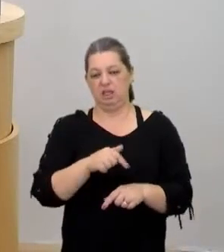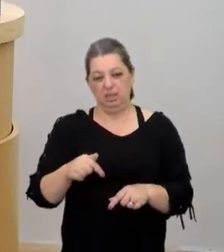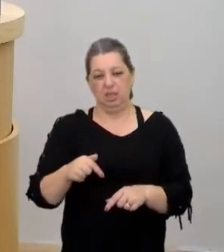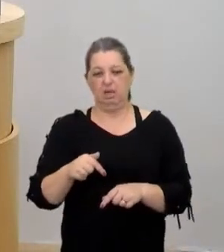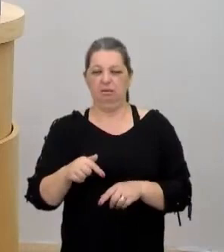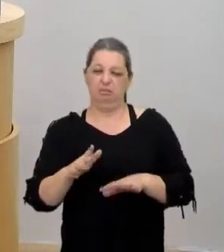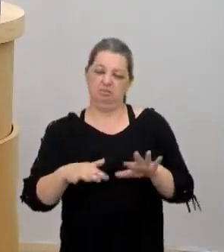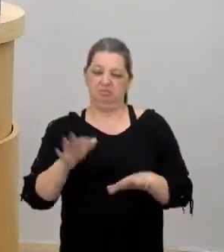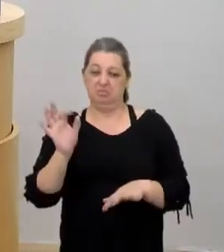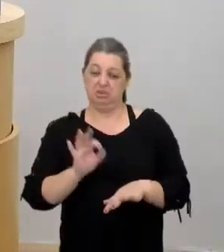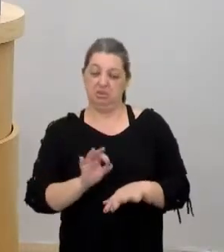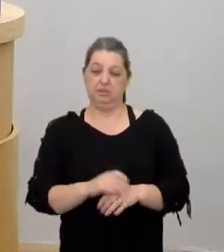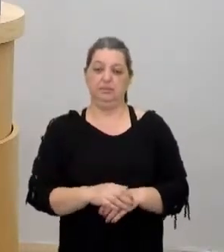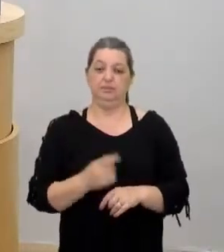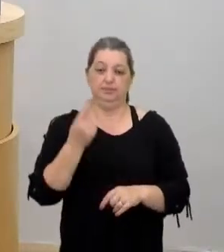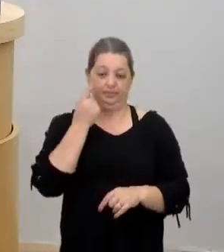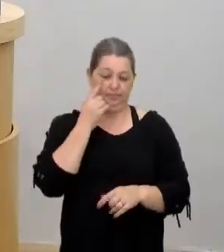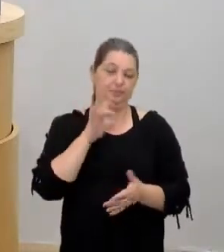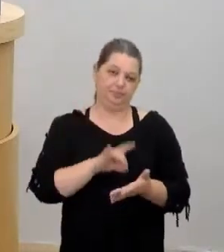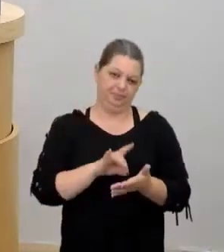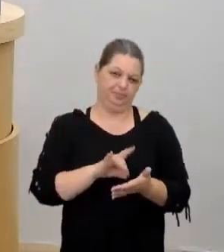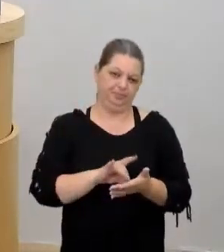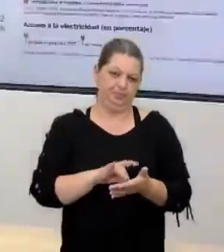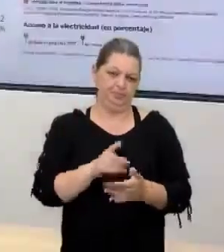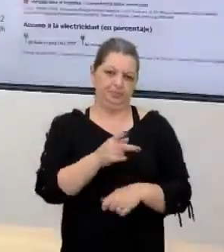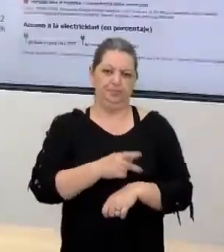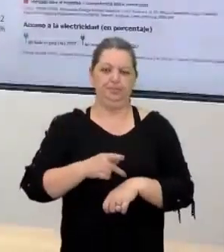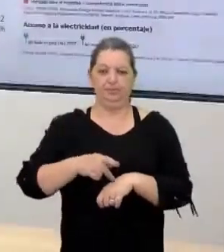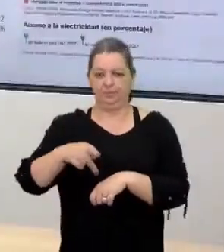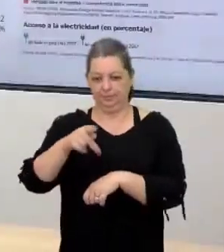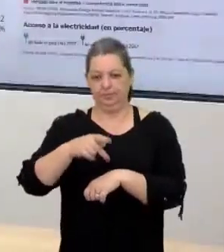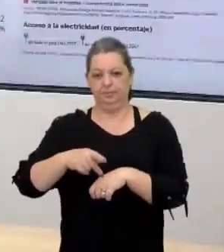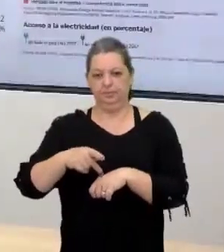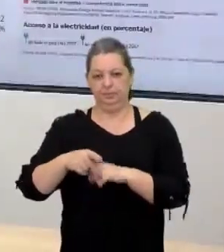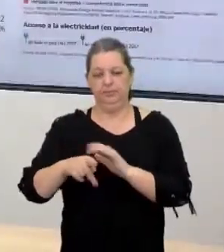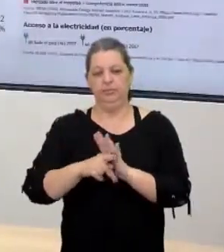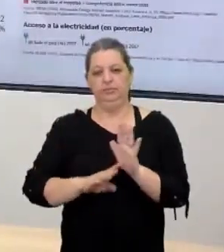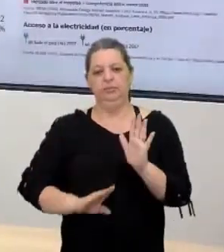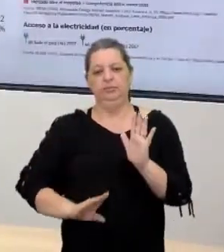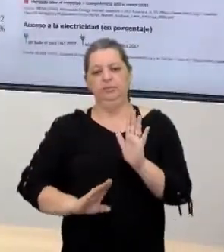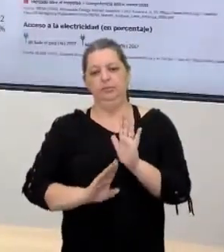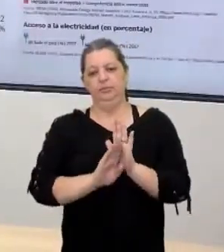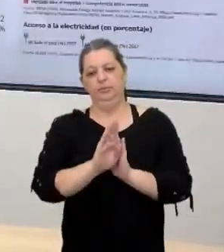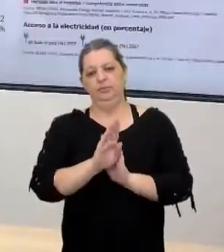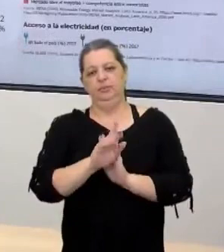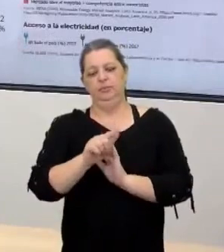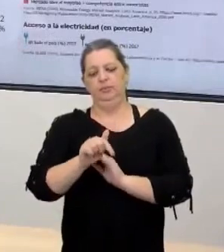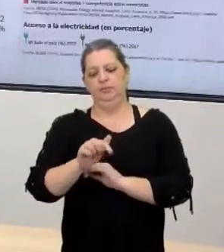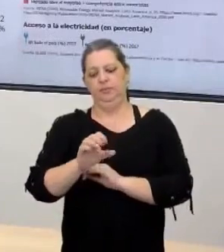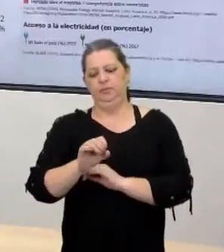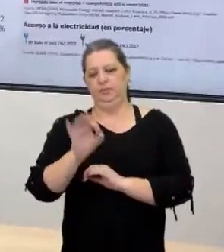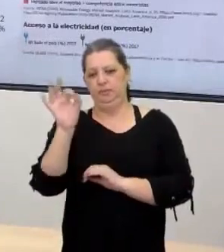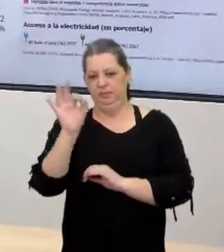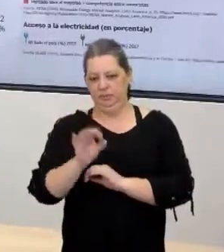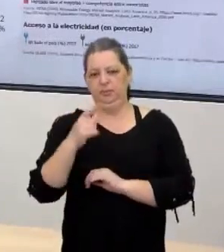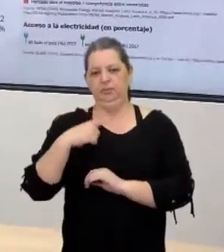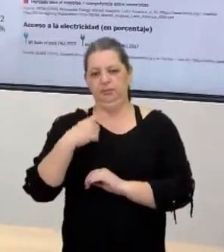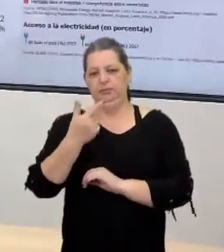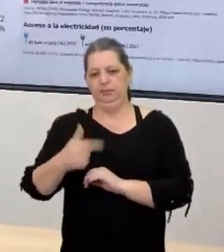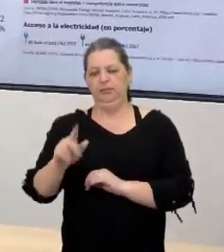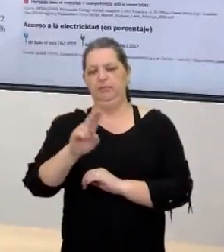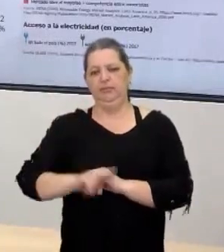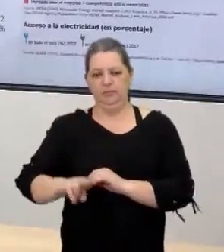que são, se a gente vê aí na realidade, são países que estão aí acima de 70% e tem outras fontes de